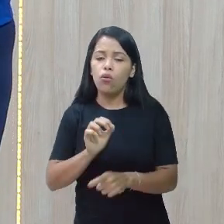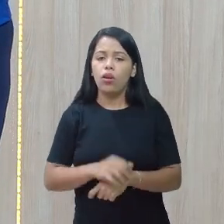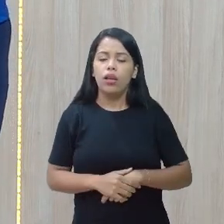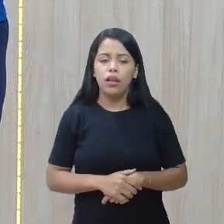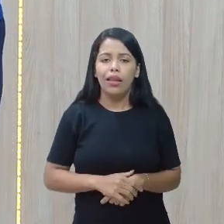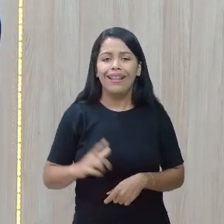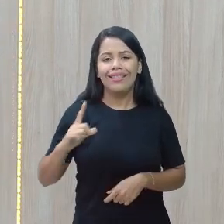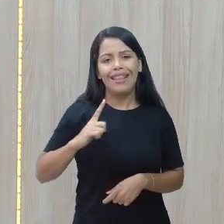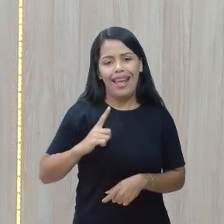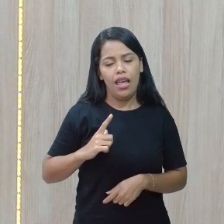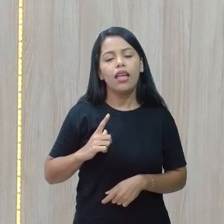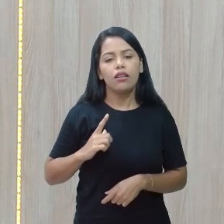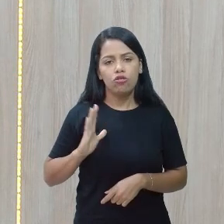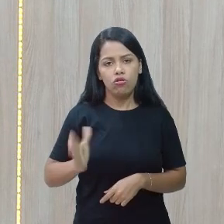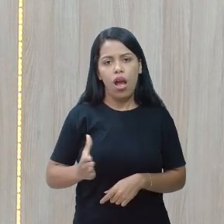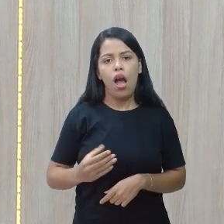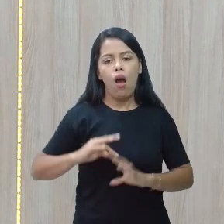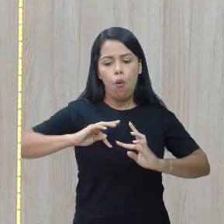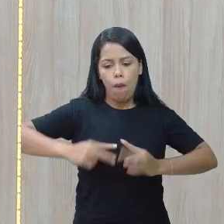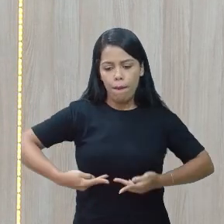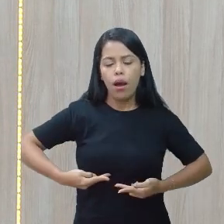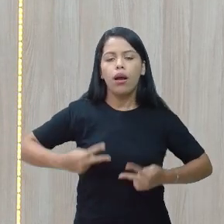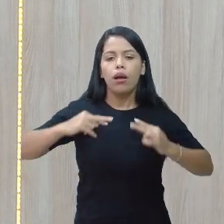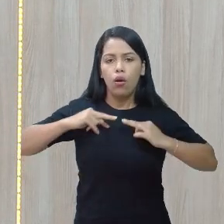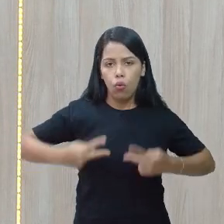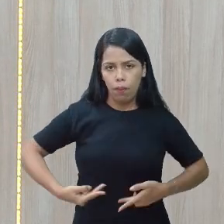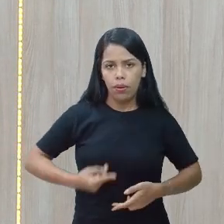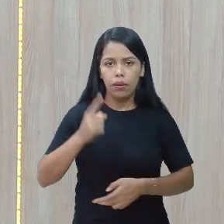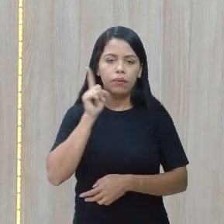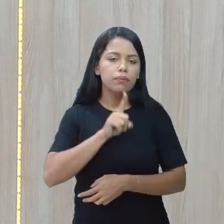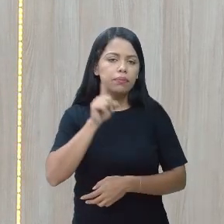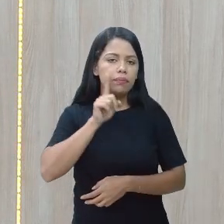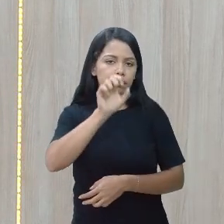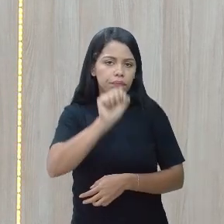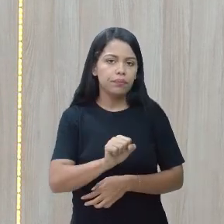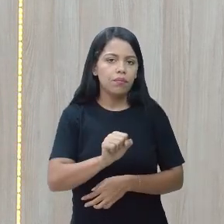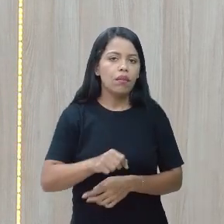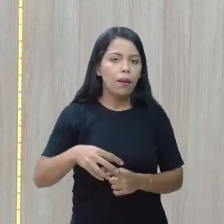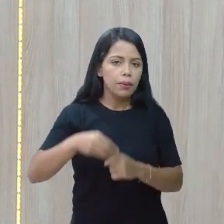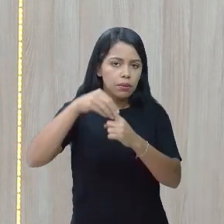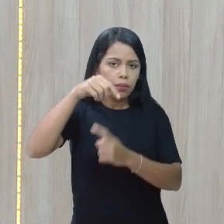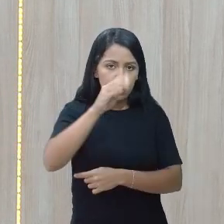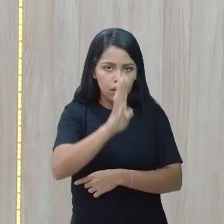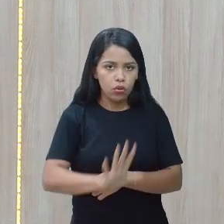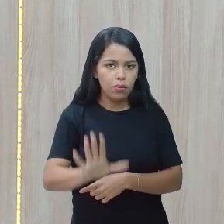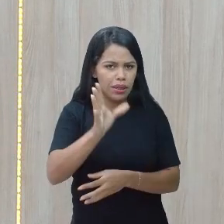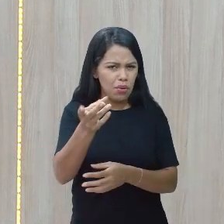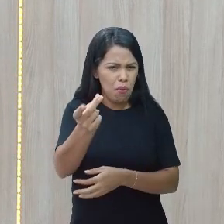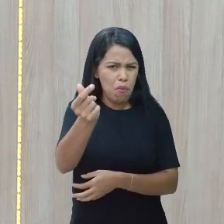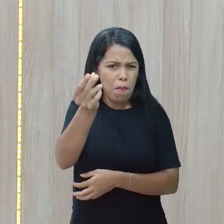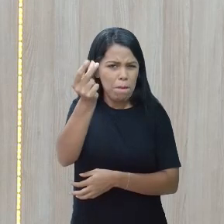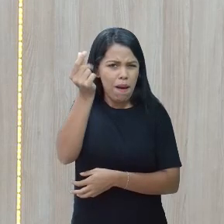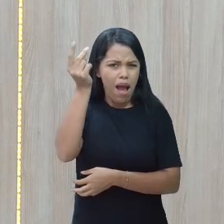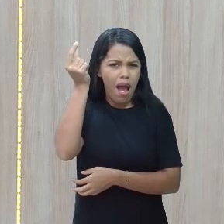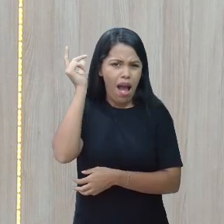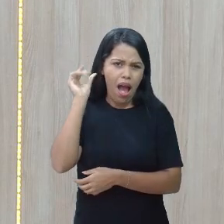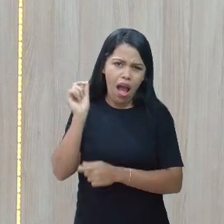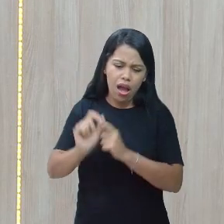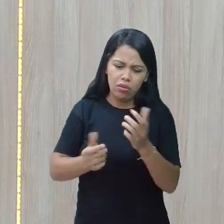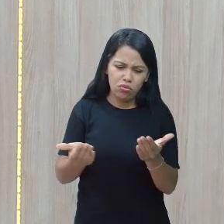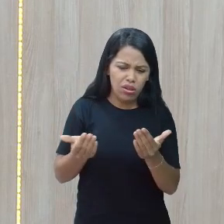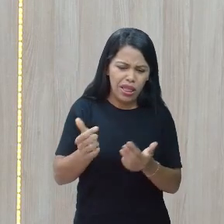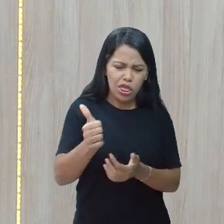a presença humana, né, na América do Sul, principalmente no Brasil, ela é muito mais antiga do que 12